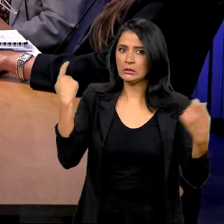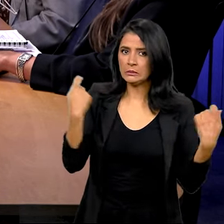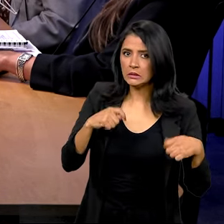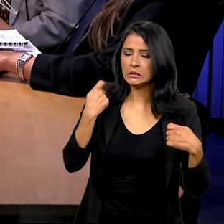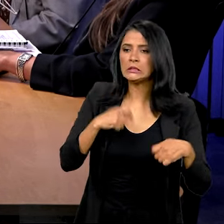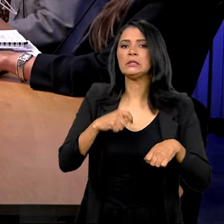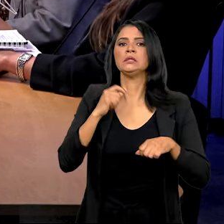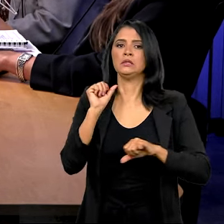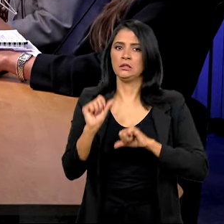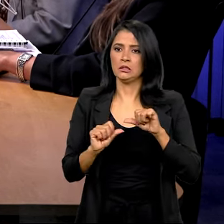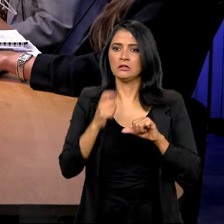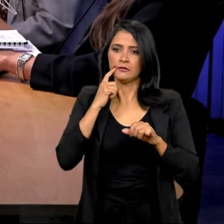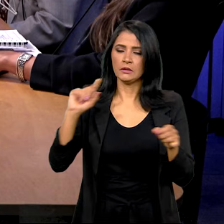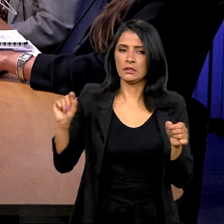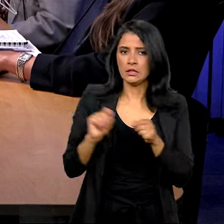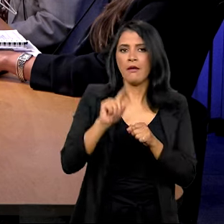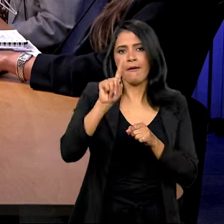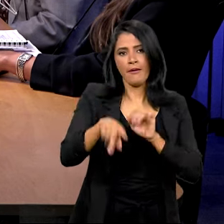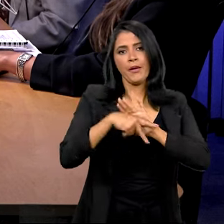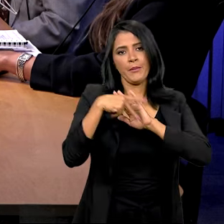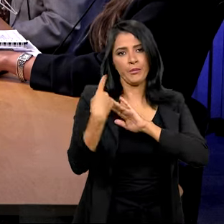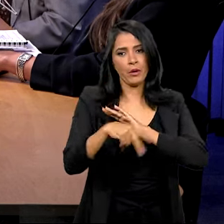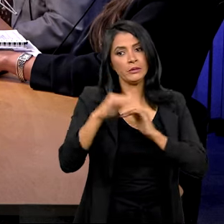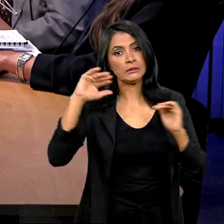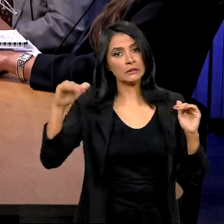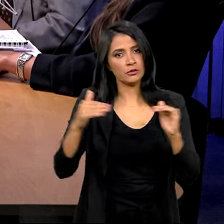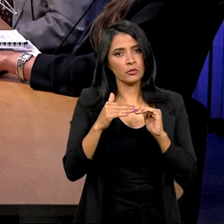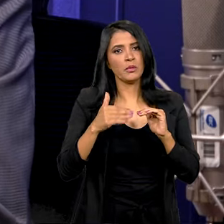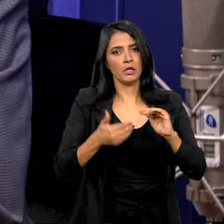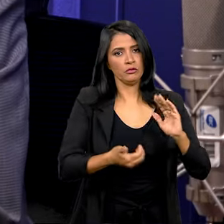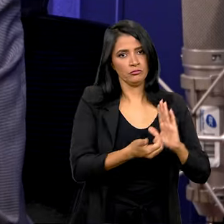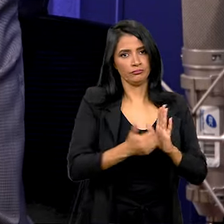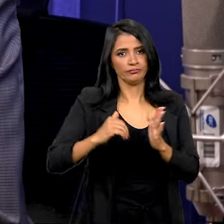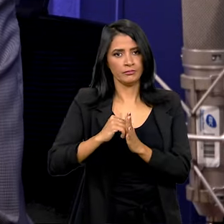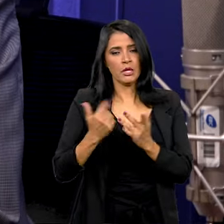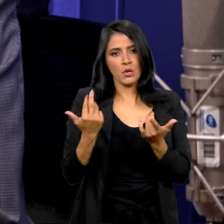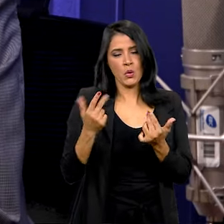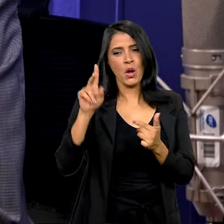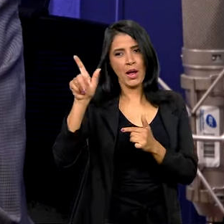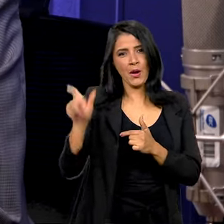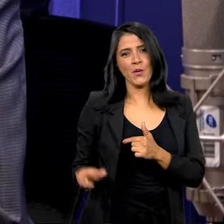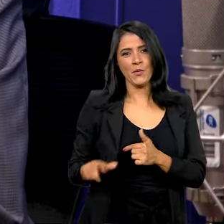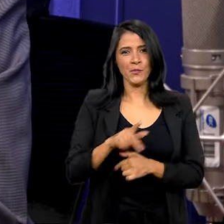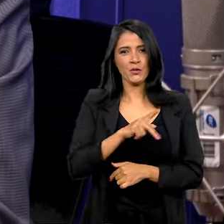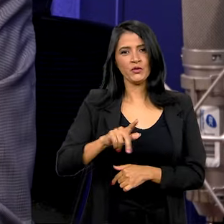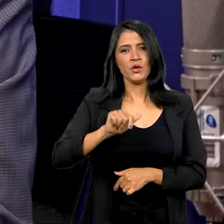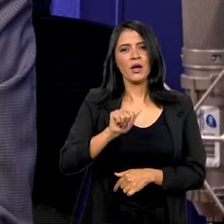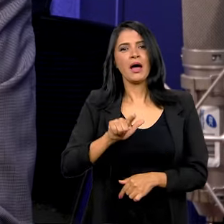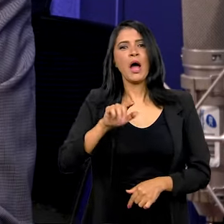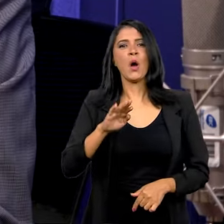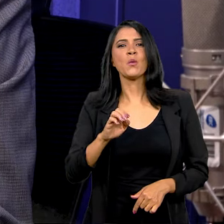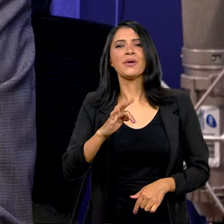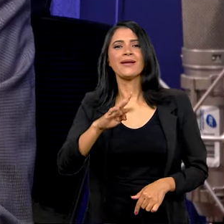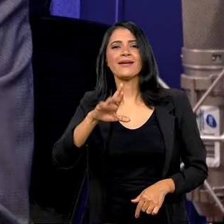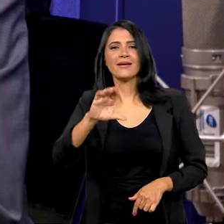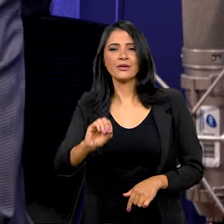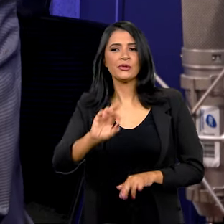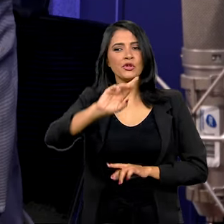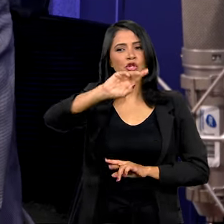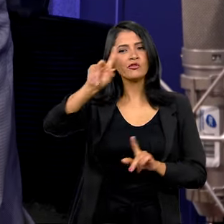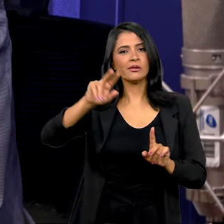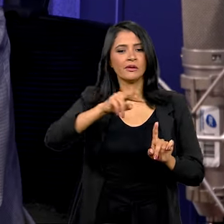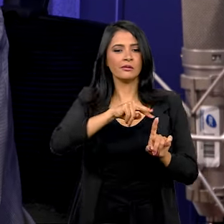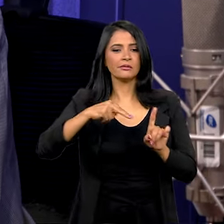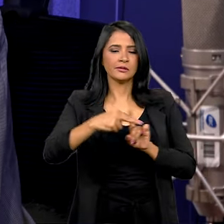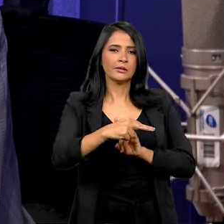precisa equacionar e isso é parte também do entendimento entre os parlamentos Como disse o Professor Alberto Há diferentes perspectivas